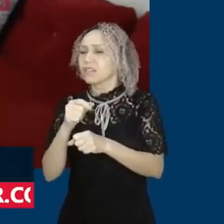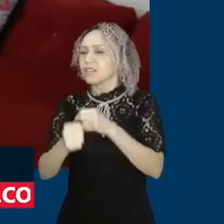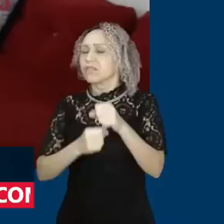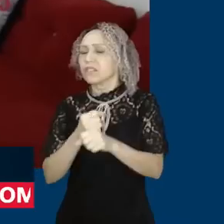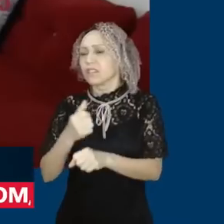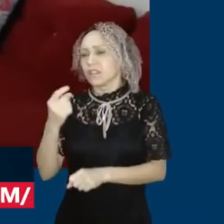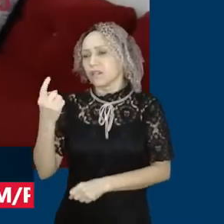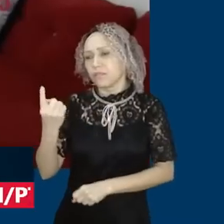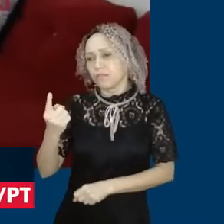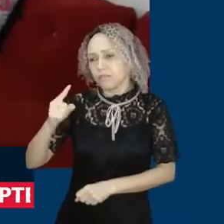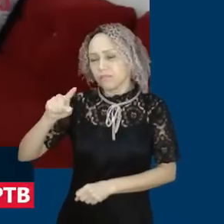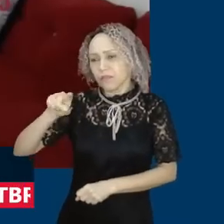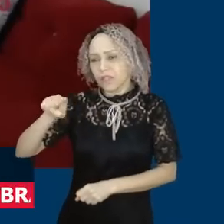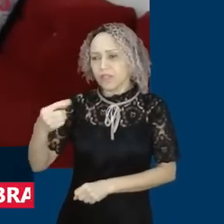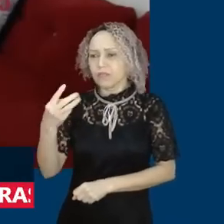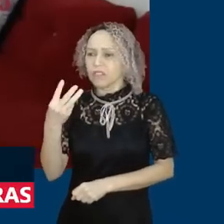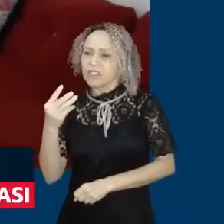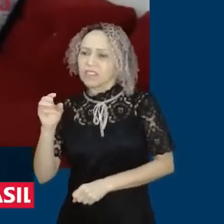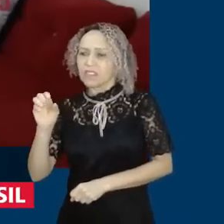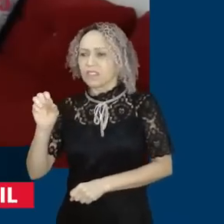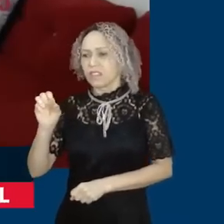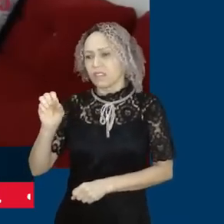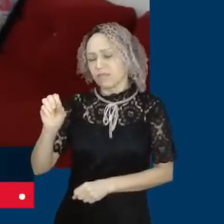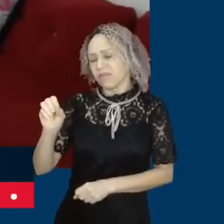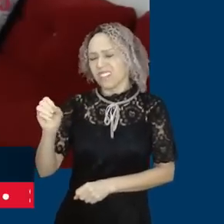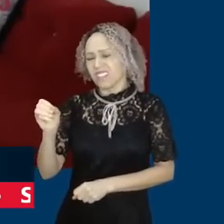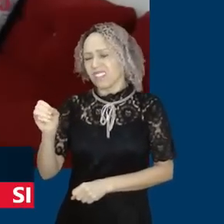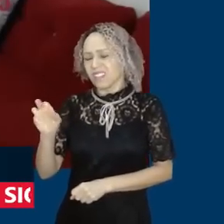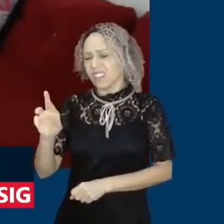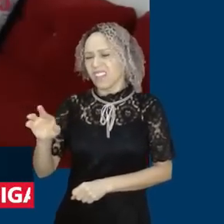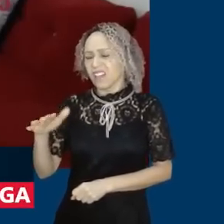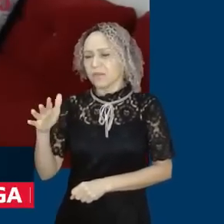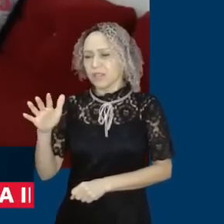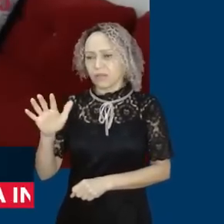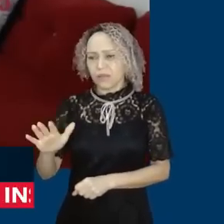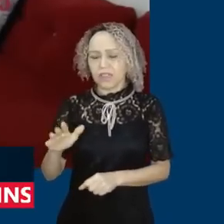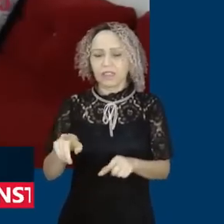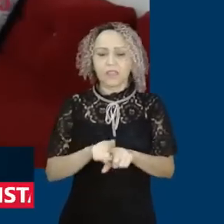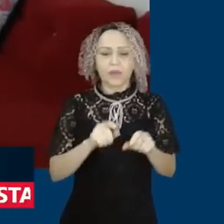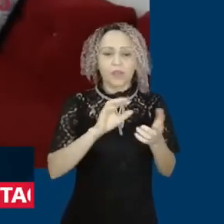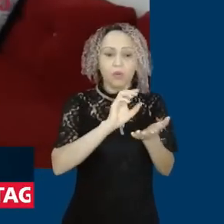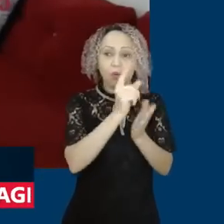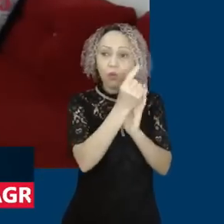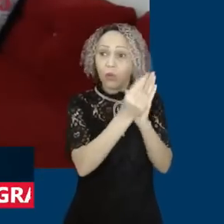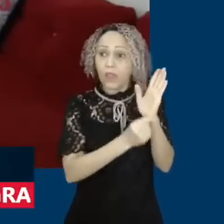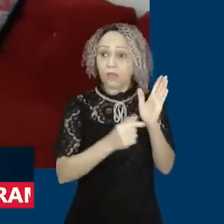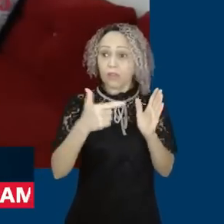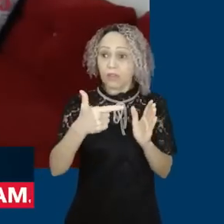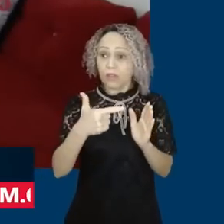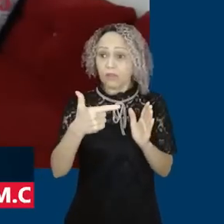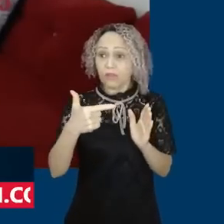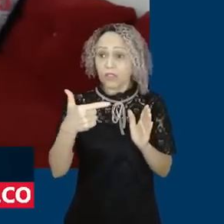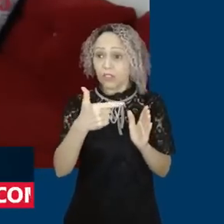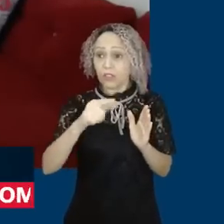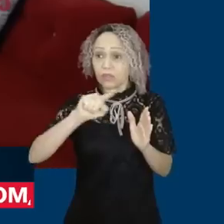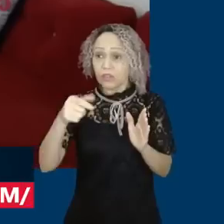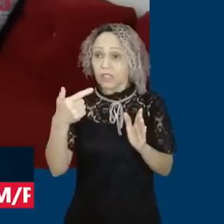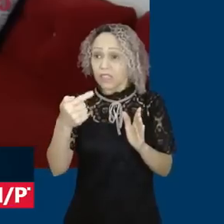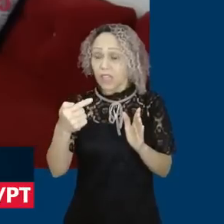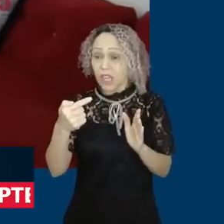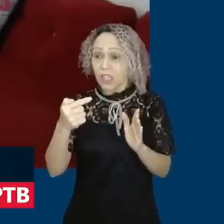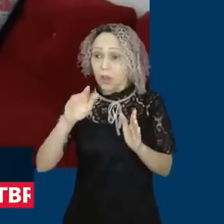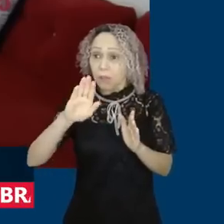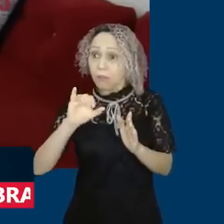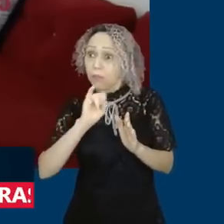que recursos sejam recuperados para a saúde, né, da ordem de 22,7 bilhões de reais. A gente